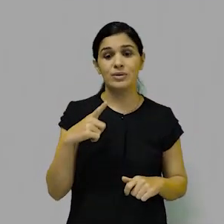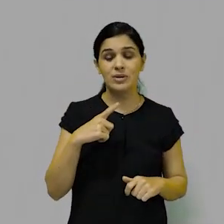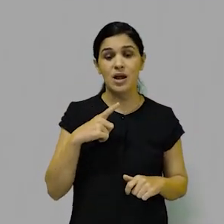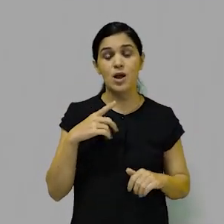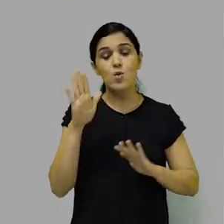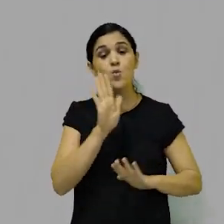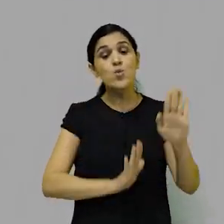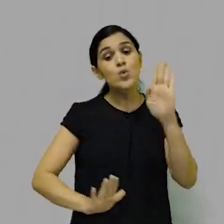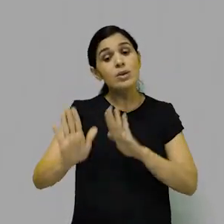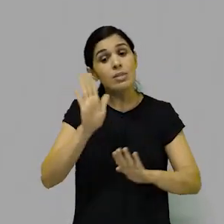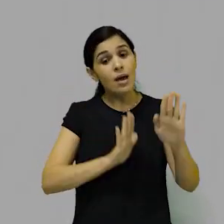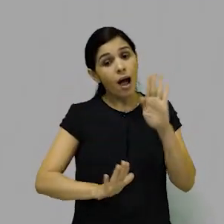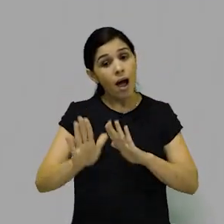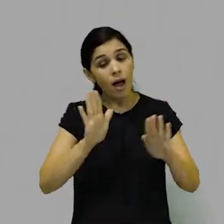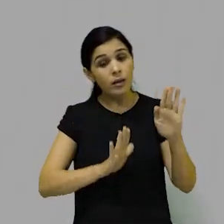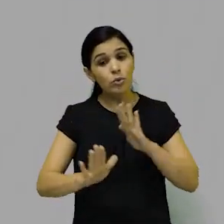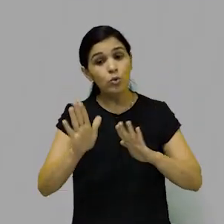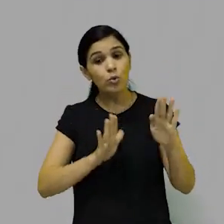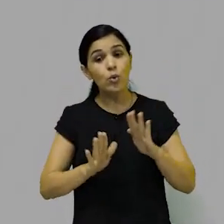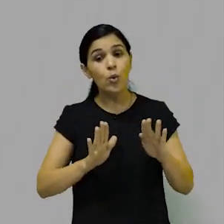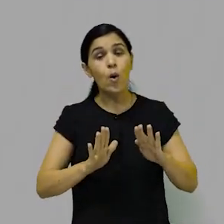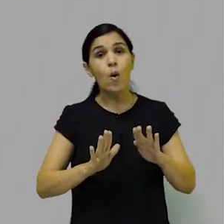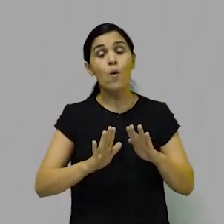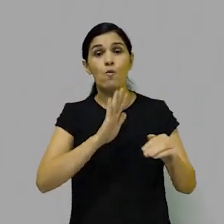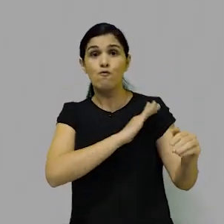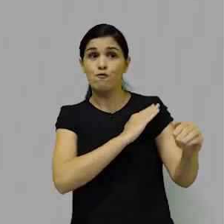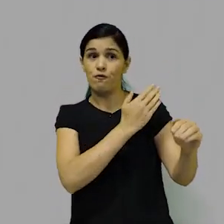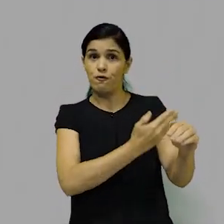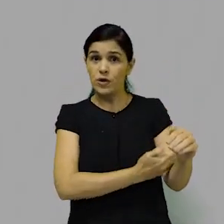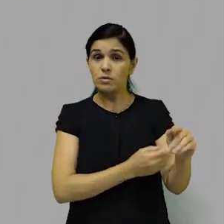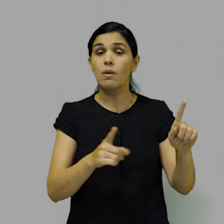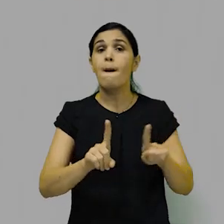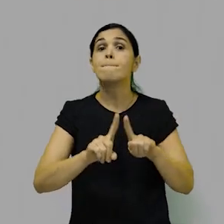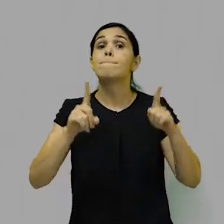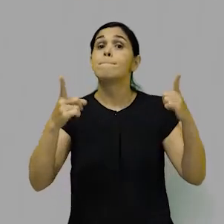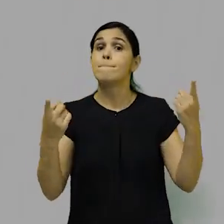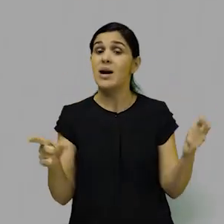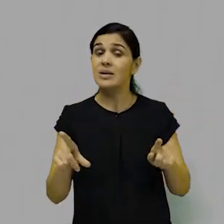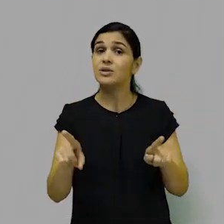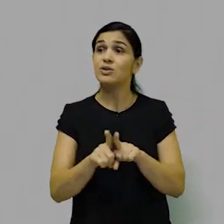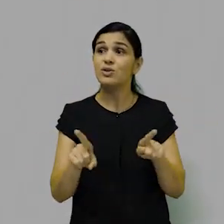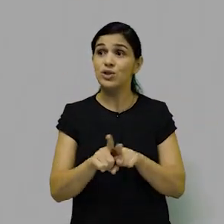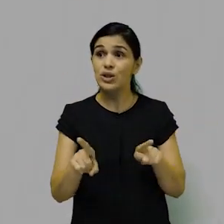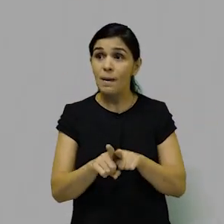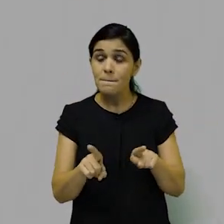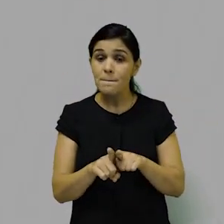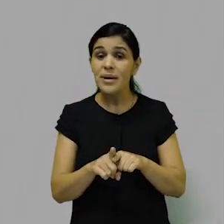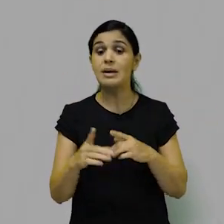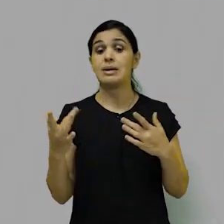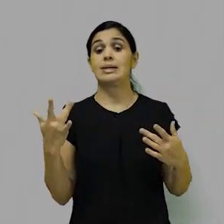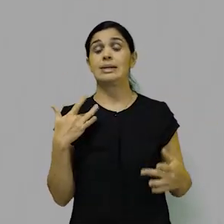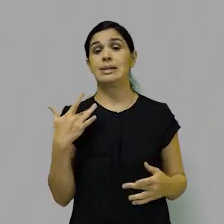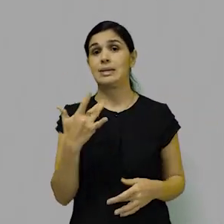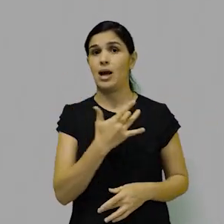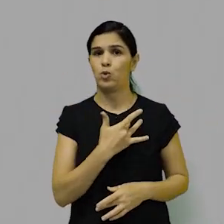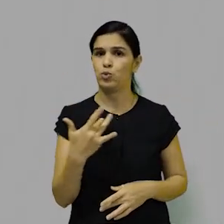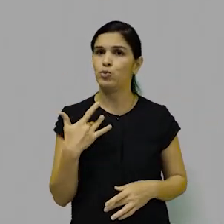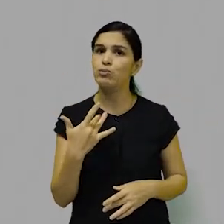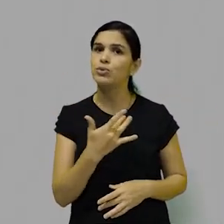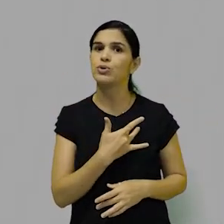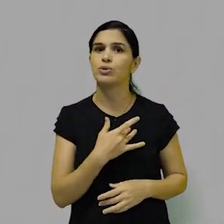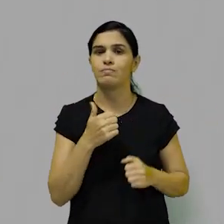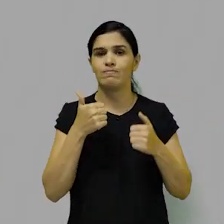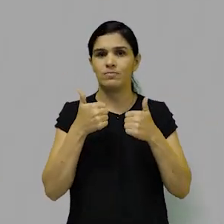sublinhado, caixa alta a palavra saúde. O que é, professor? O que o senhor tanto está batendo nessa tecla? Pessoal,